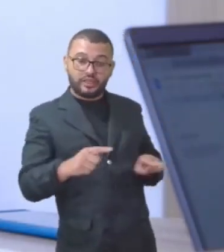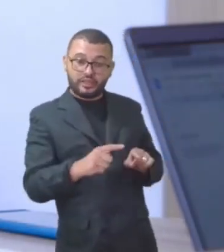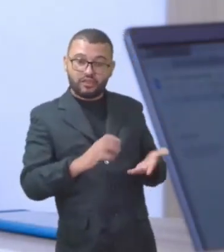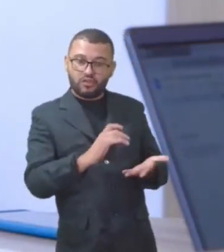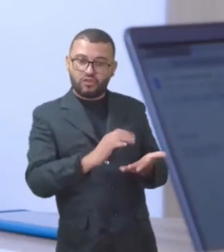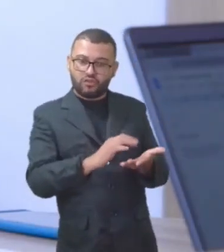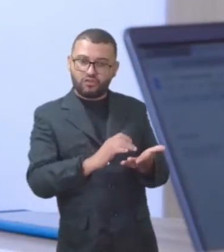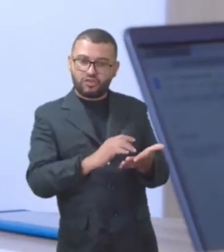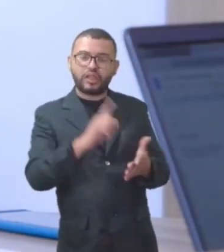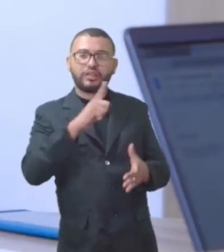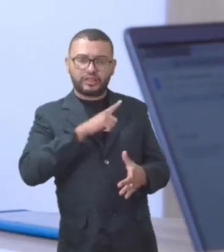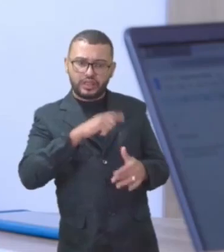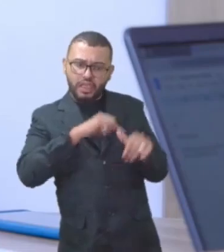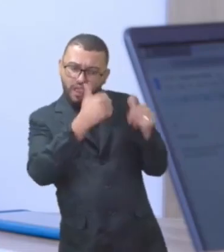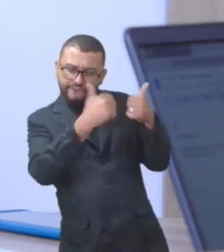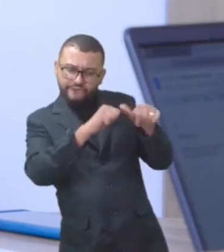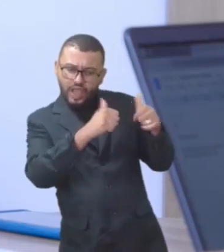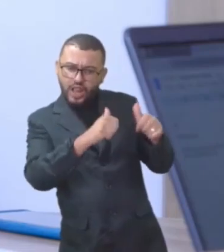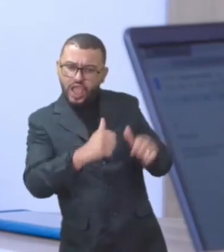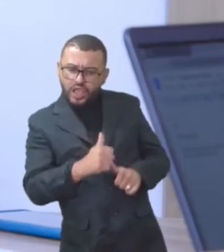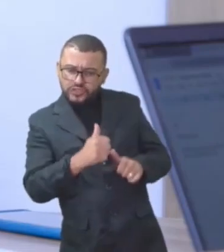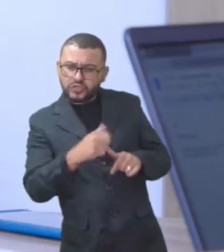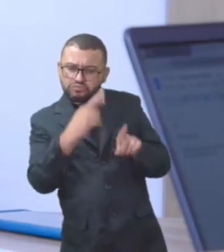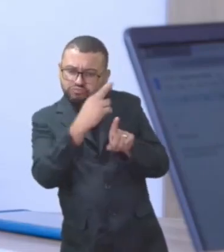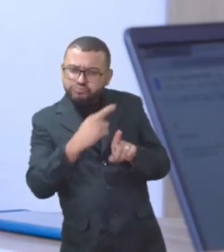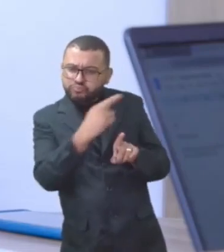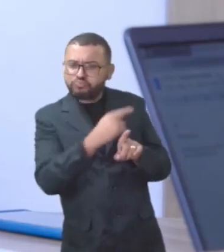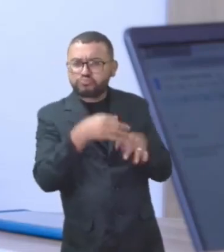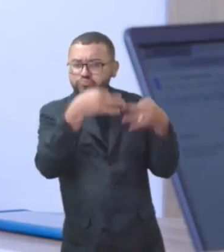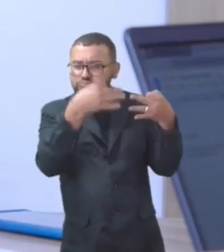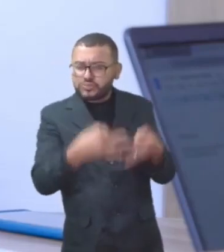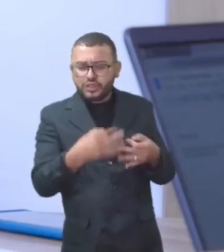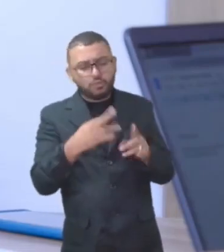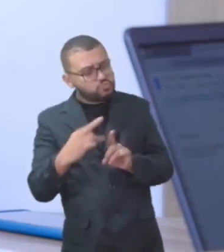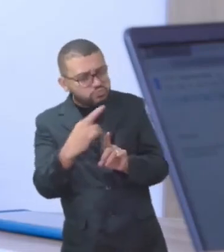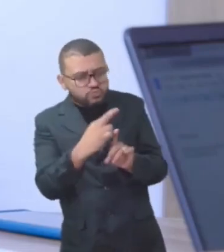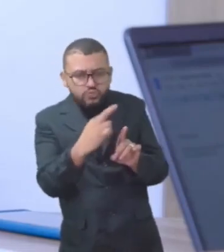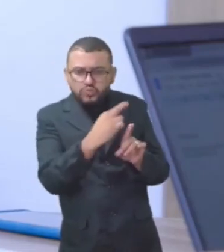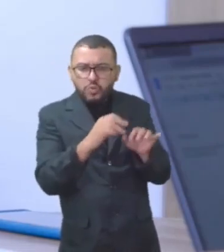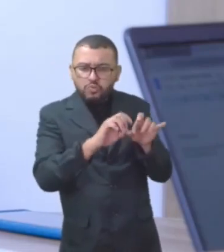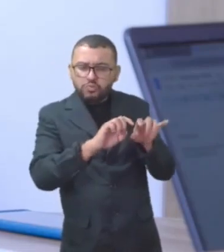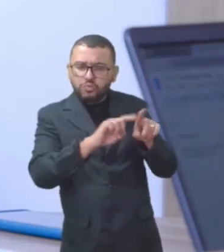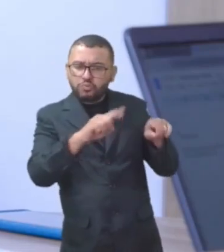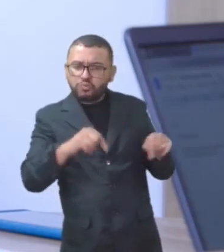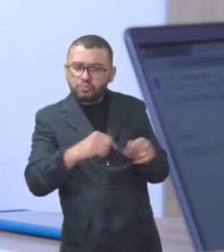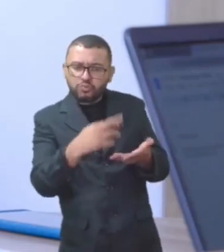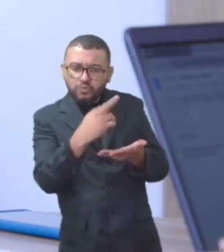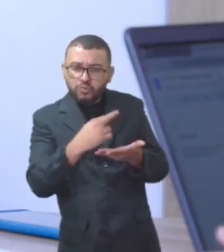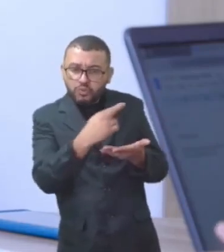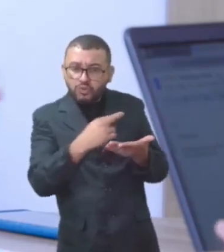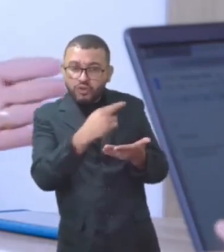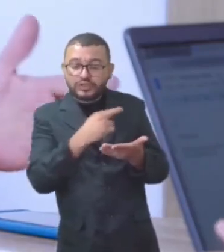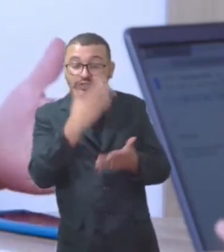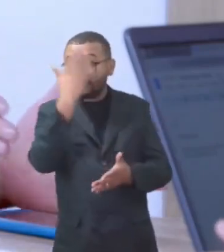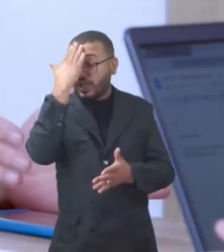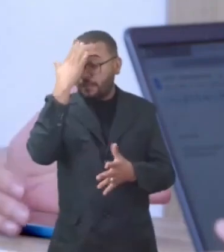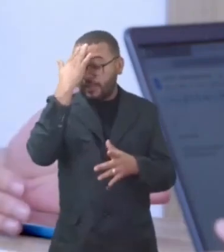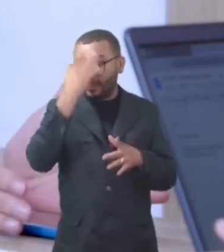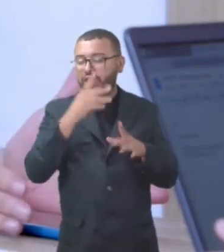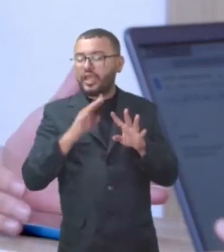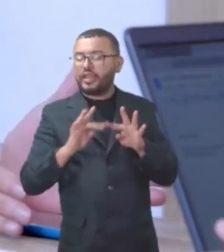é o da urna eletrônica, né? Você faz auditoria da urna eletrônica desde o